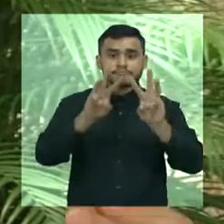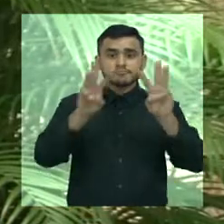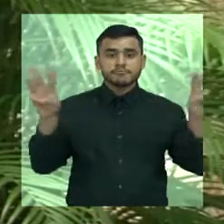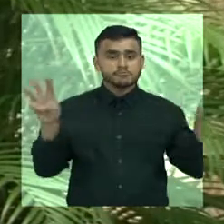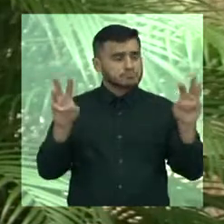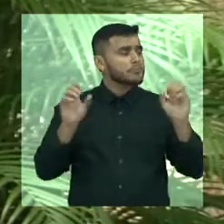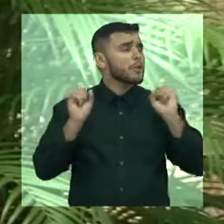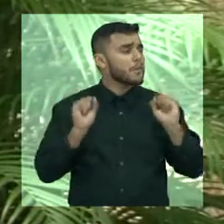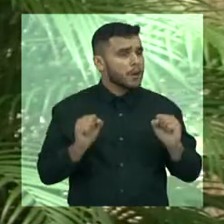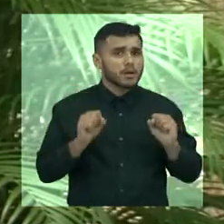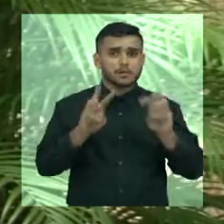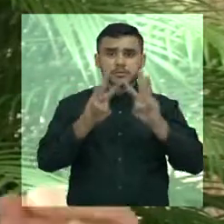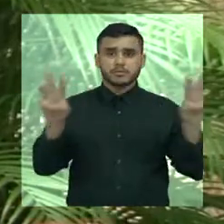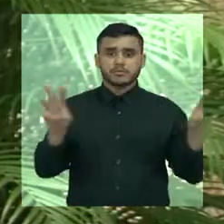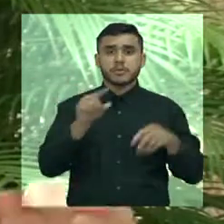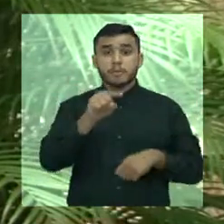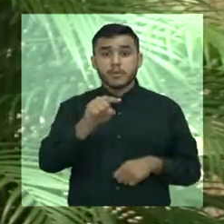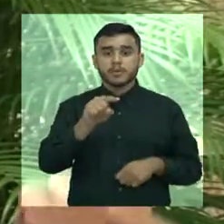site